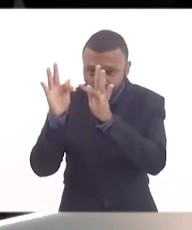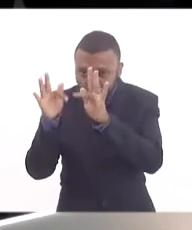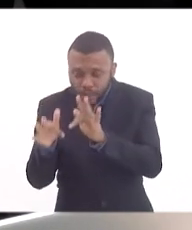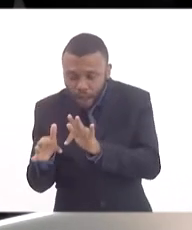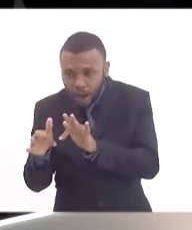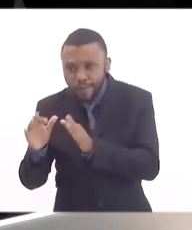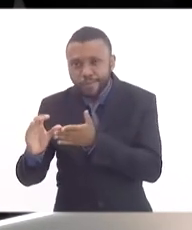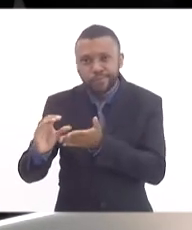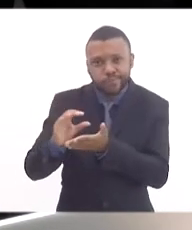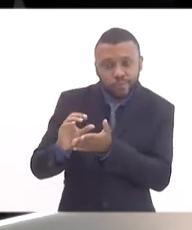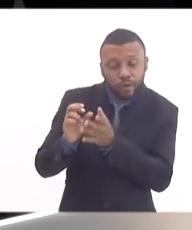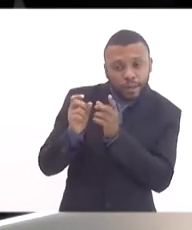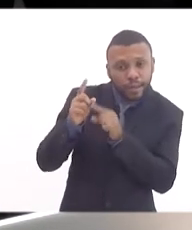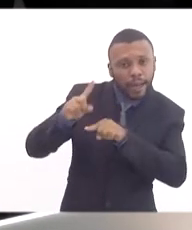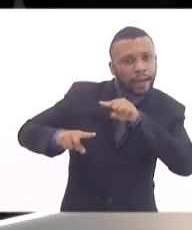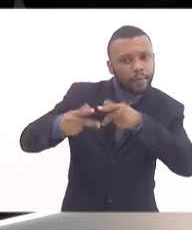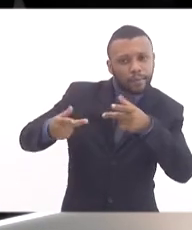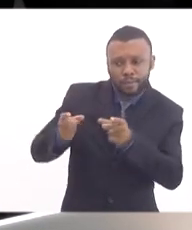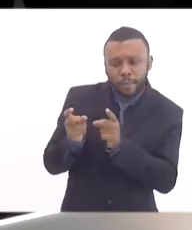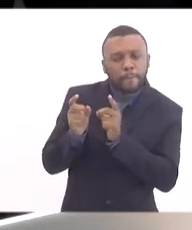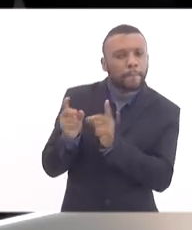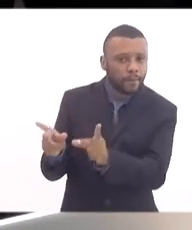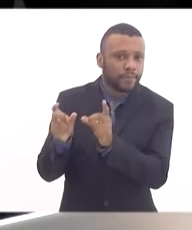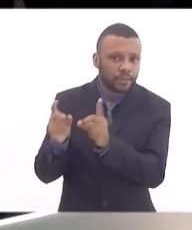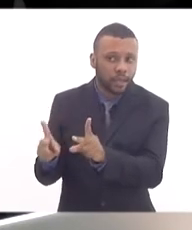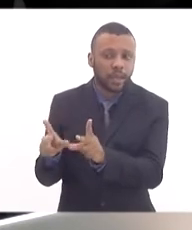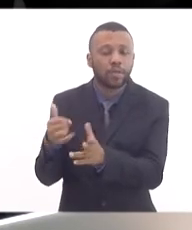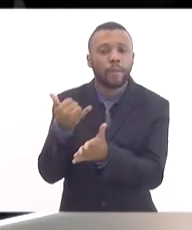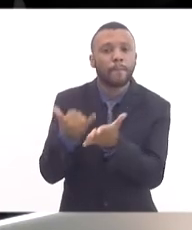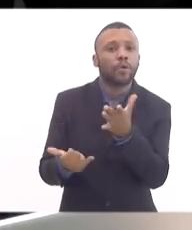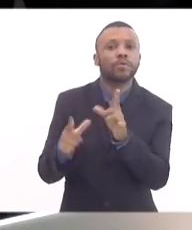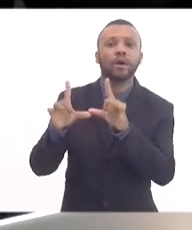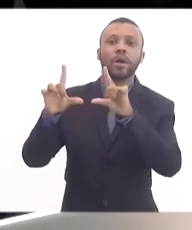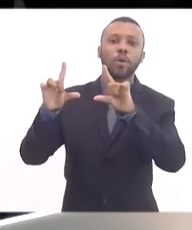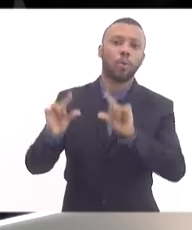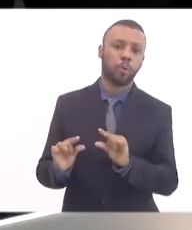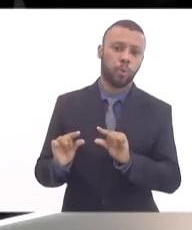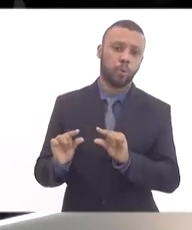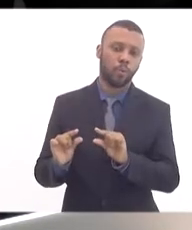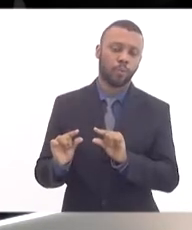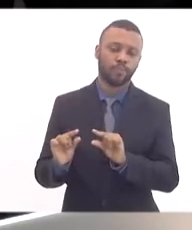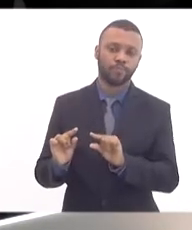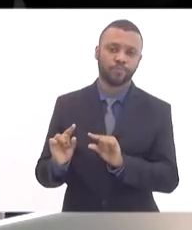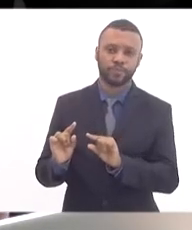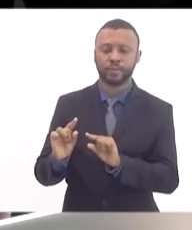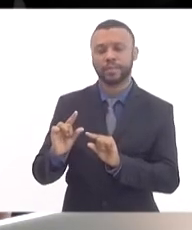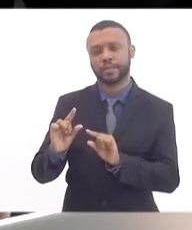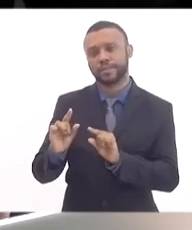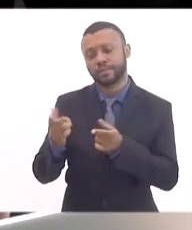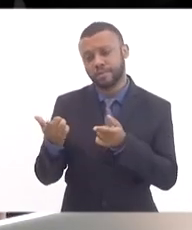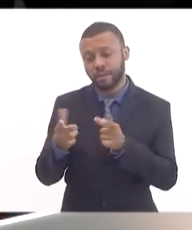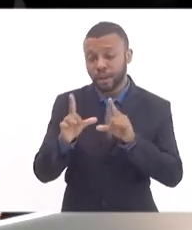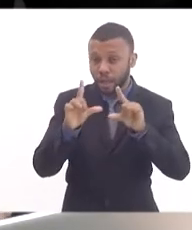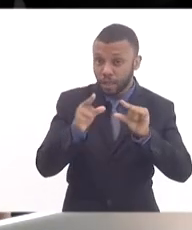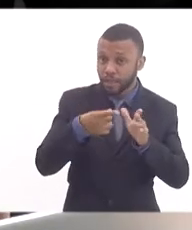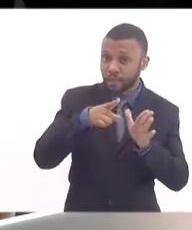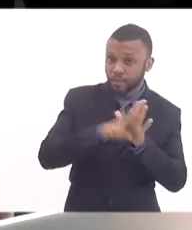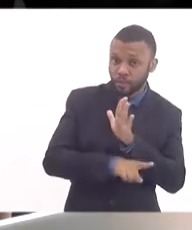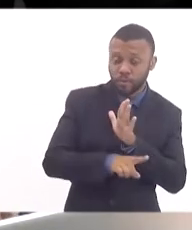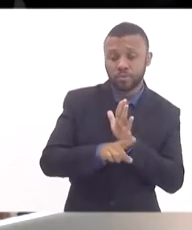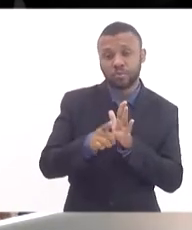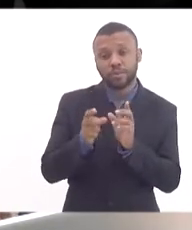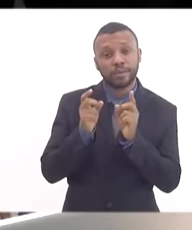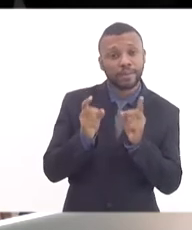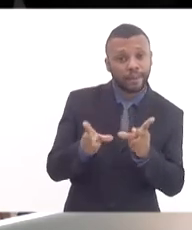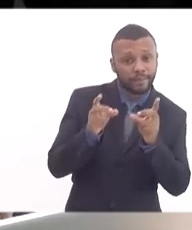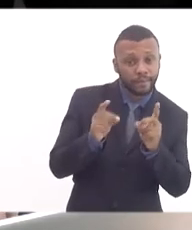aquela mercadoria sair que ele bem sair aquele imposto vai ser reduzido também então imposto reduzido tanto na sede da conta na entrada e o